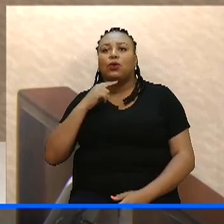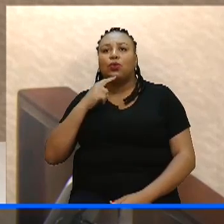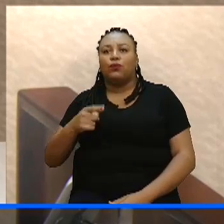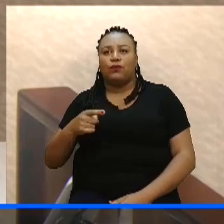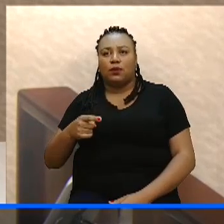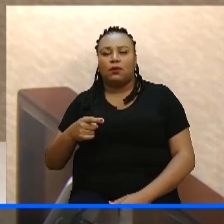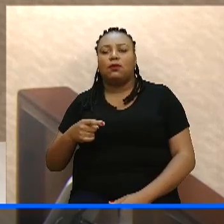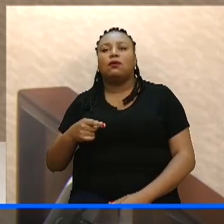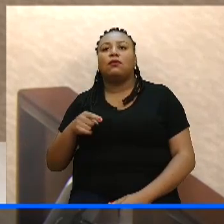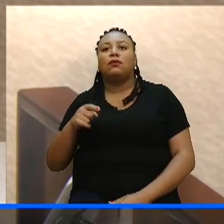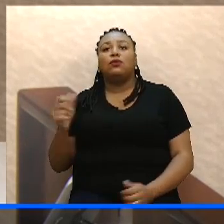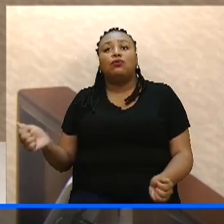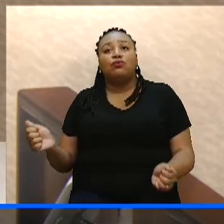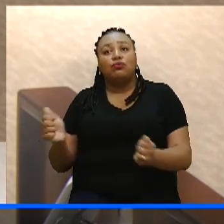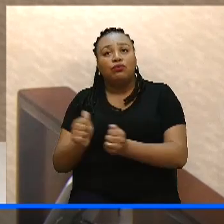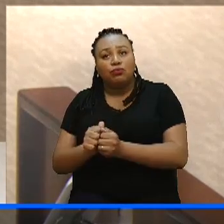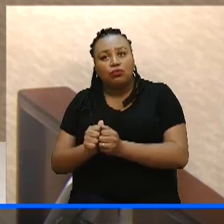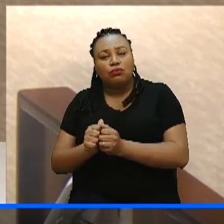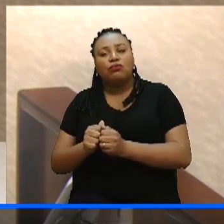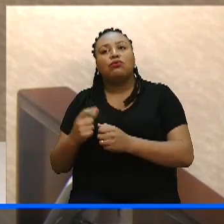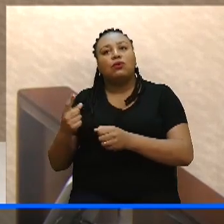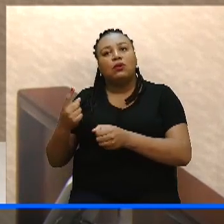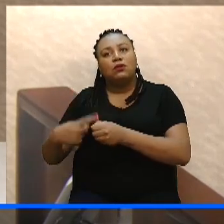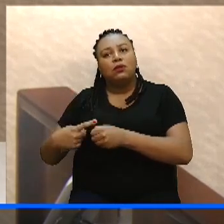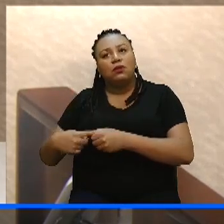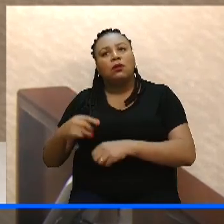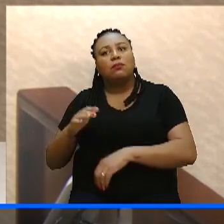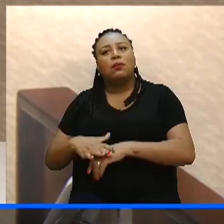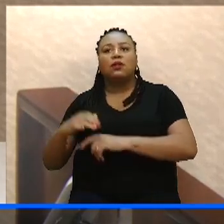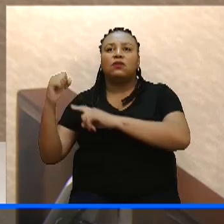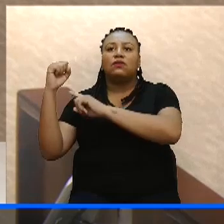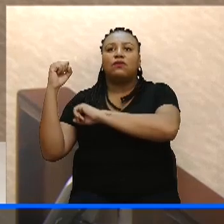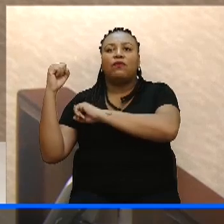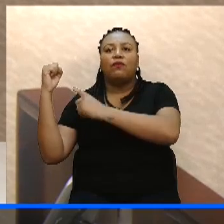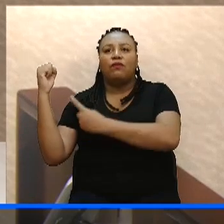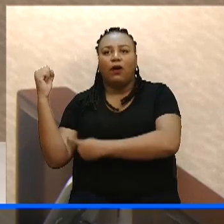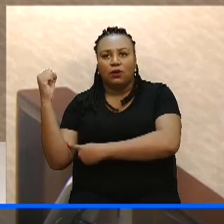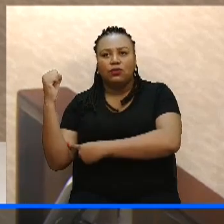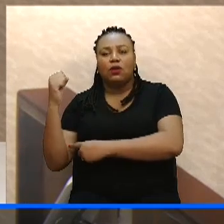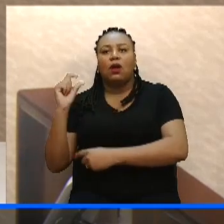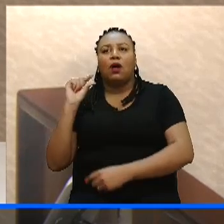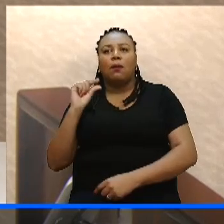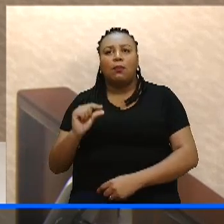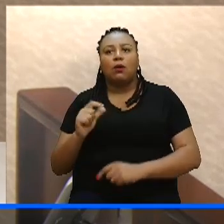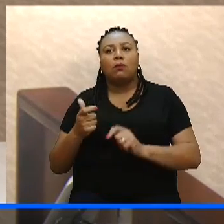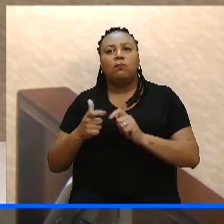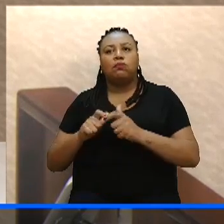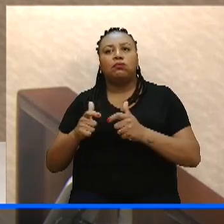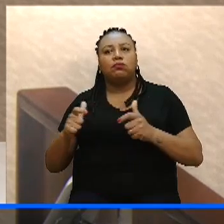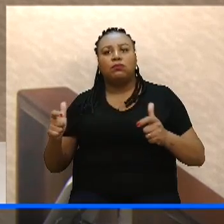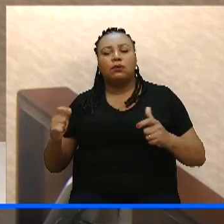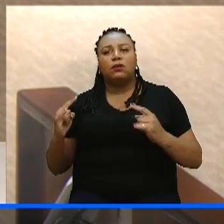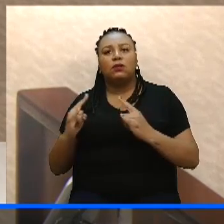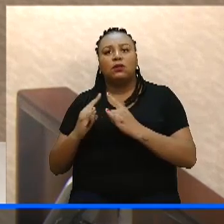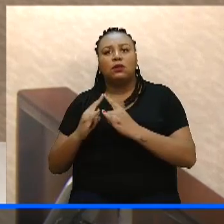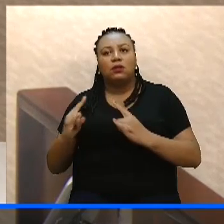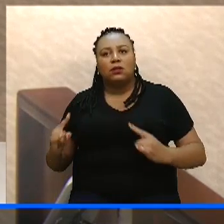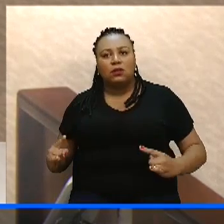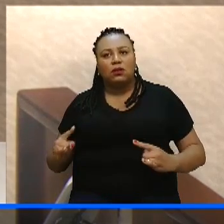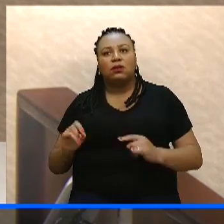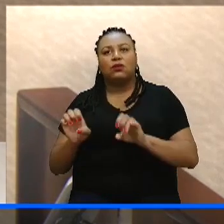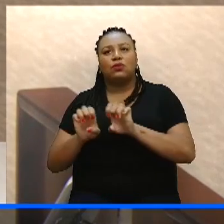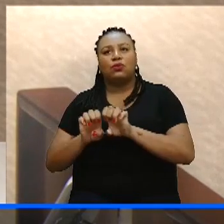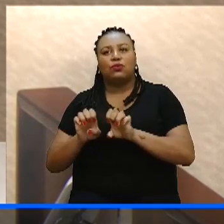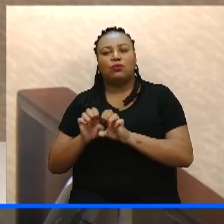nenhuma juntos os municípios são mais fortes a recente expansão da sede da zona sul